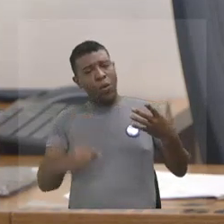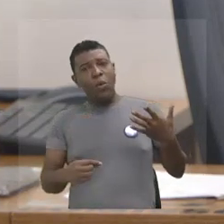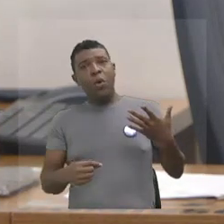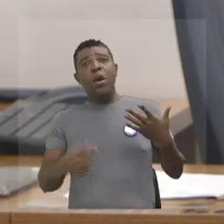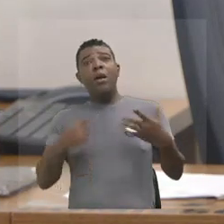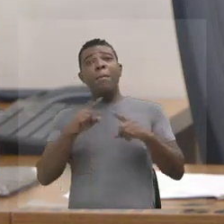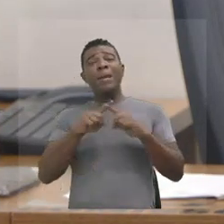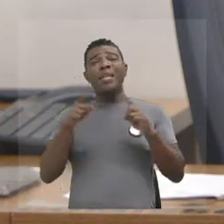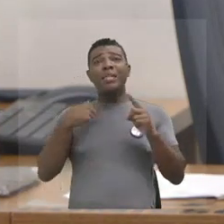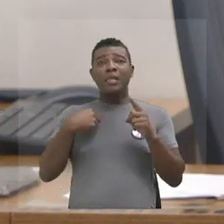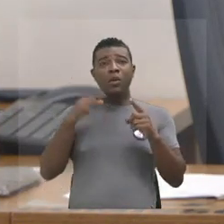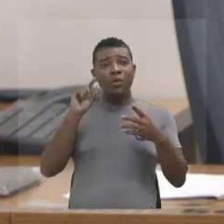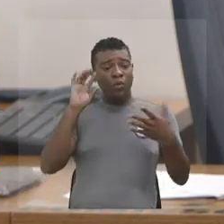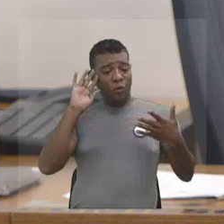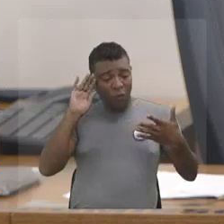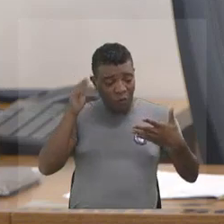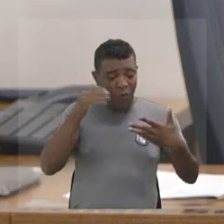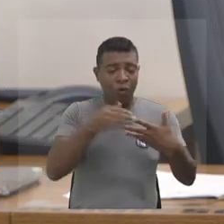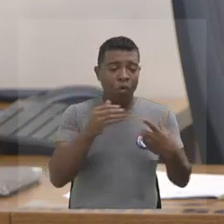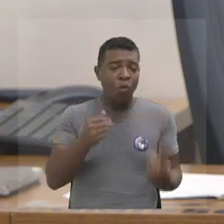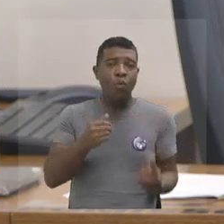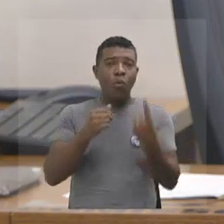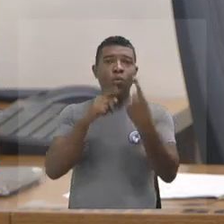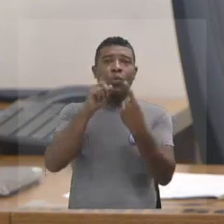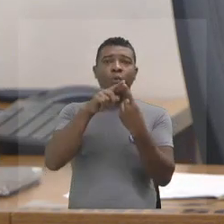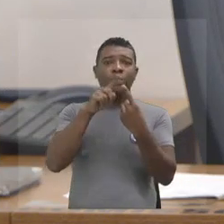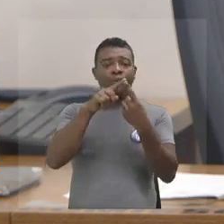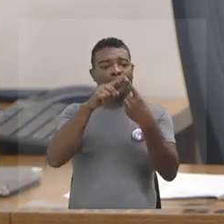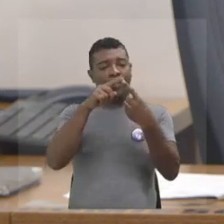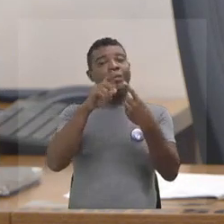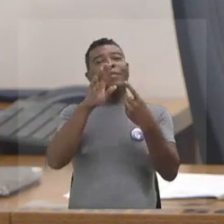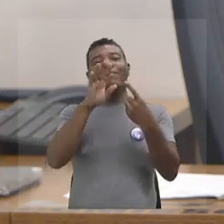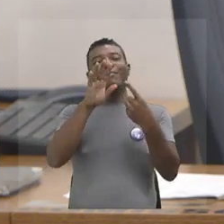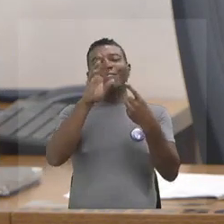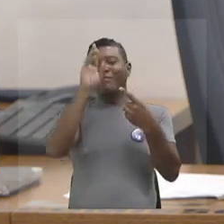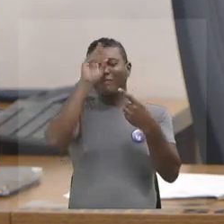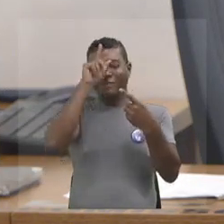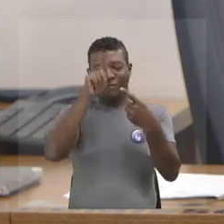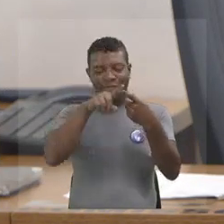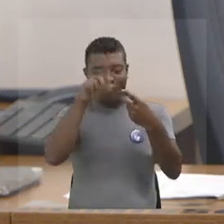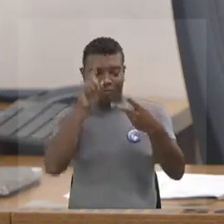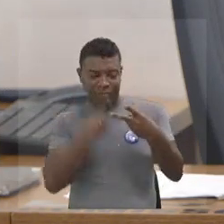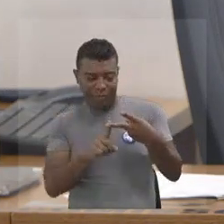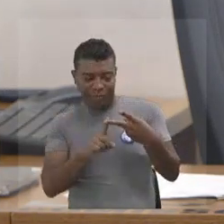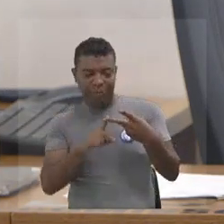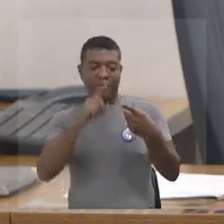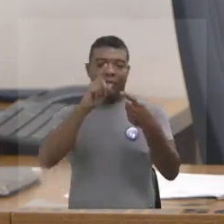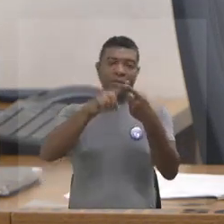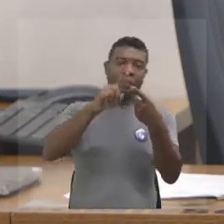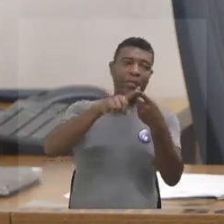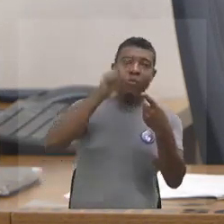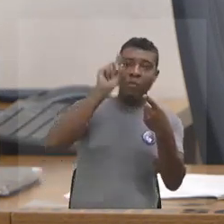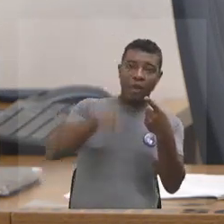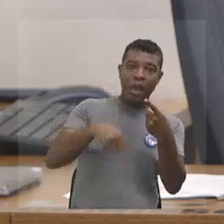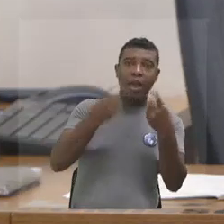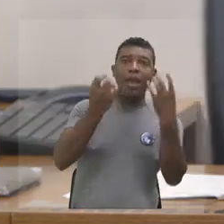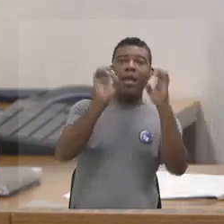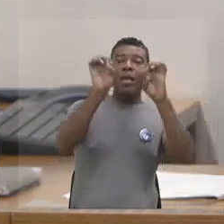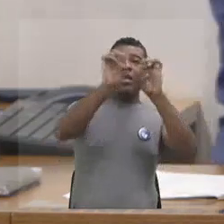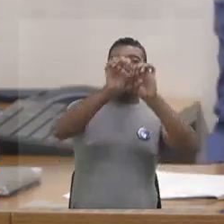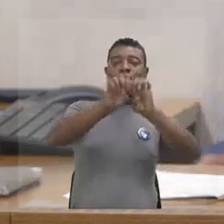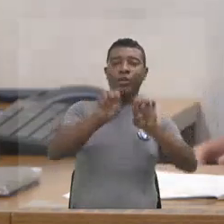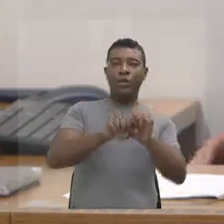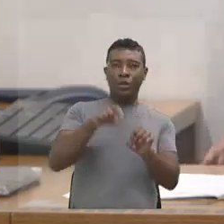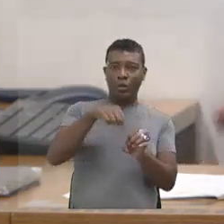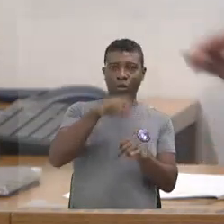que eu acho que ele é aliás dois pontos eu acho que o primeiro ele é um deles é estrutural é um